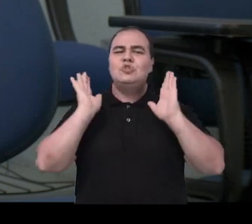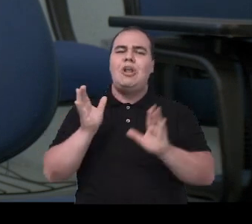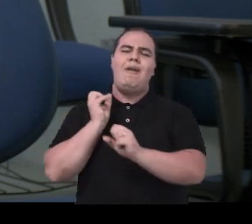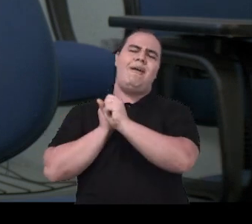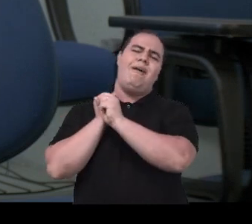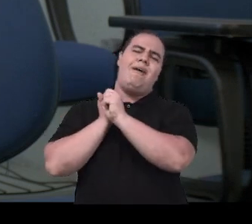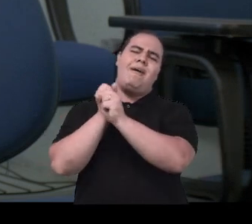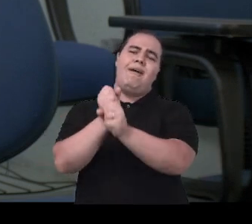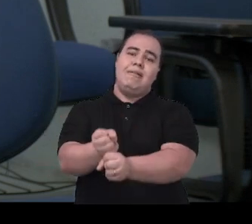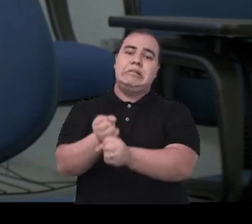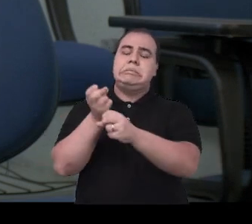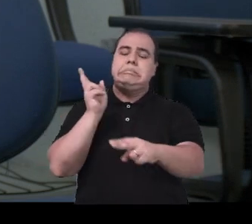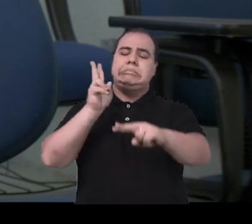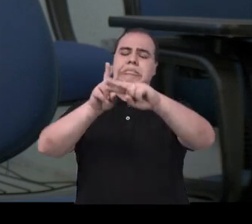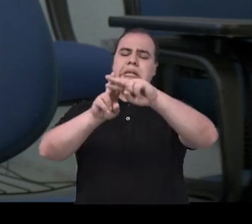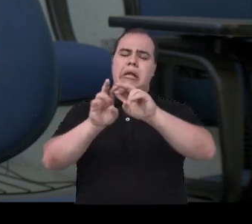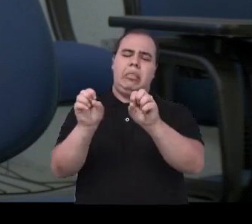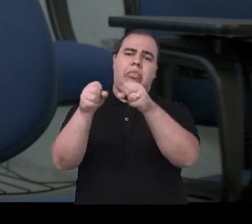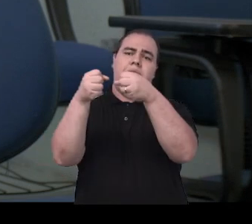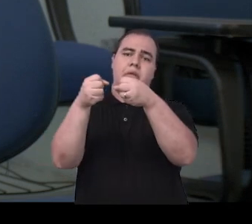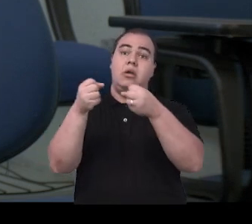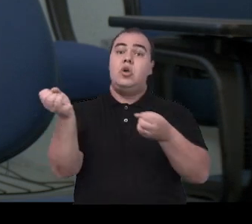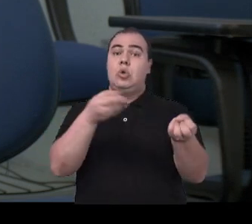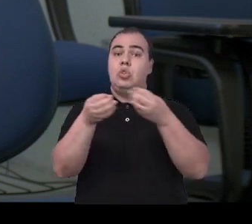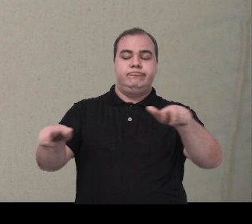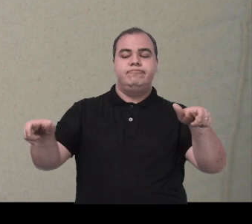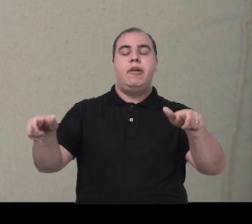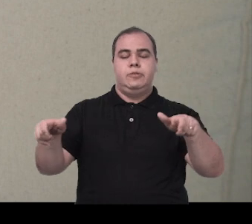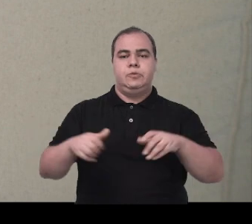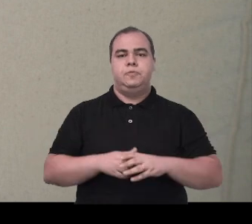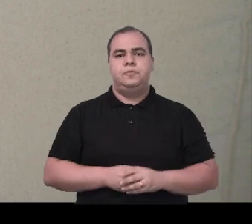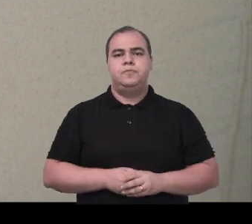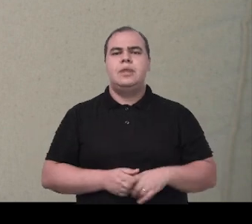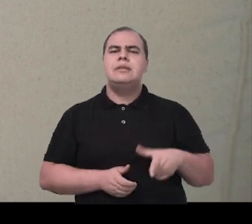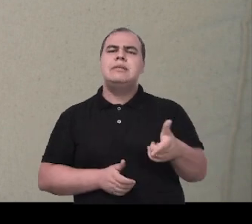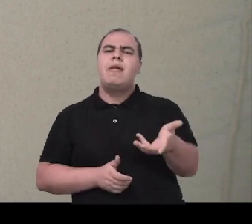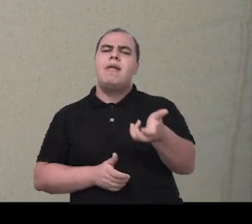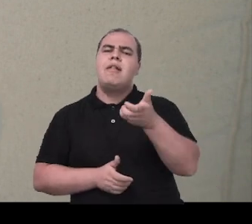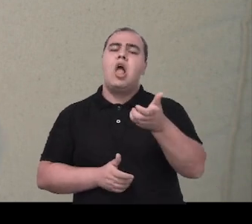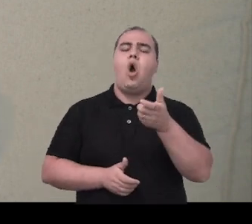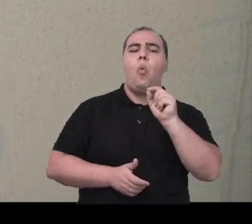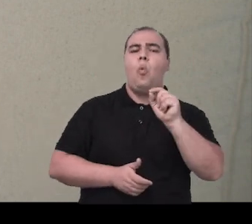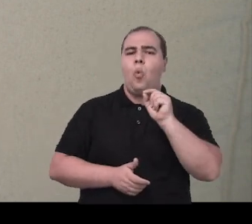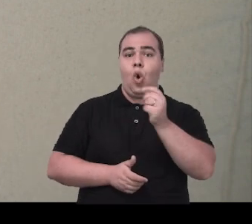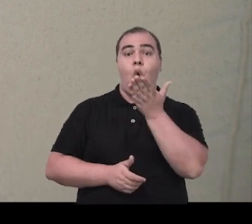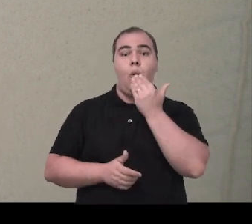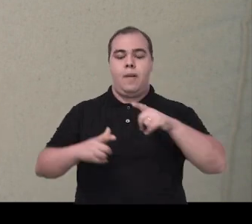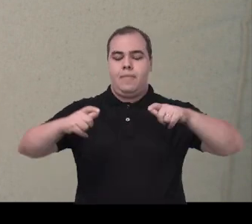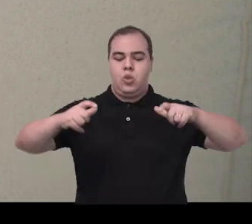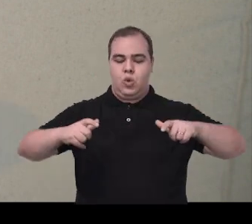pessoas que passaram anos trancadas e também dos novos casos. Eles queriam comer no prato